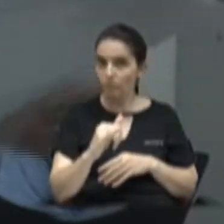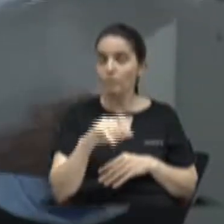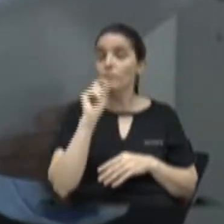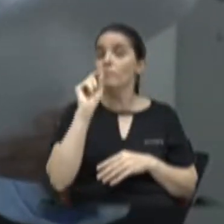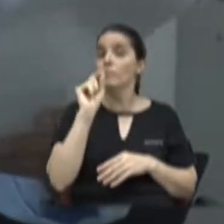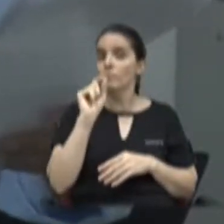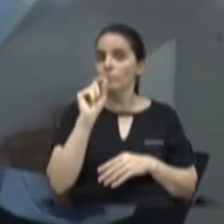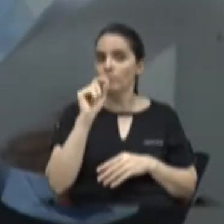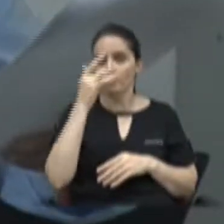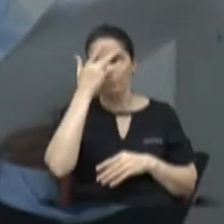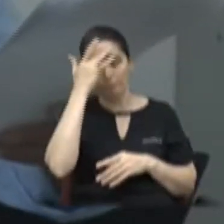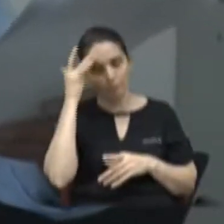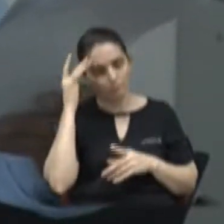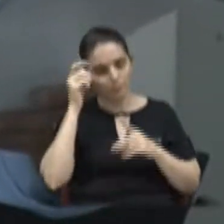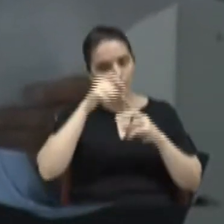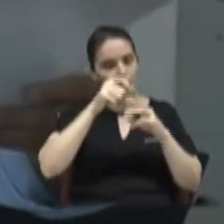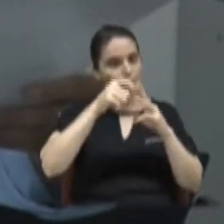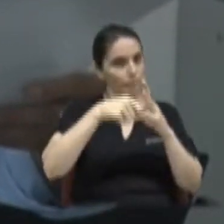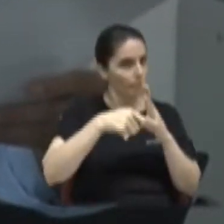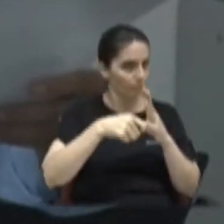Por inadimplência